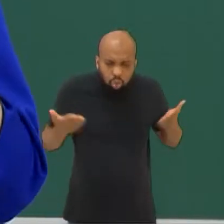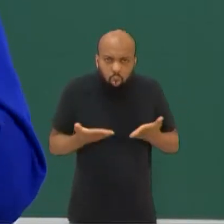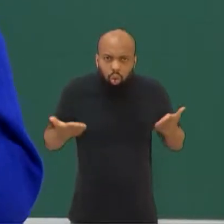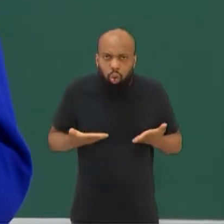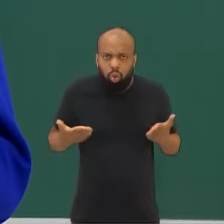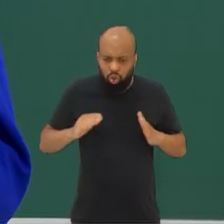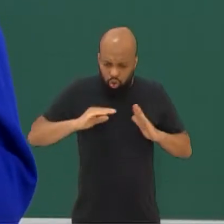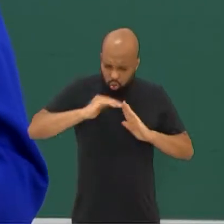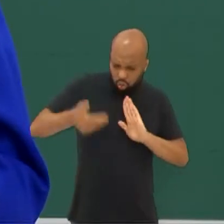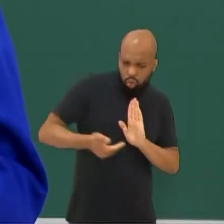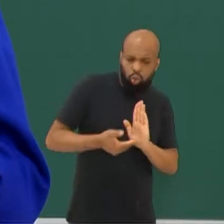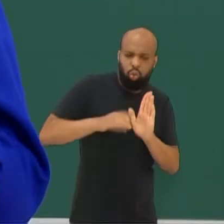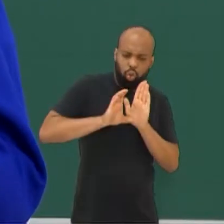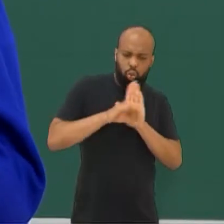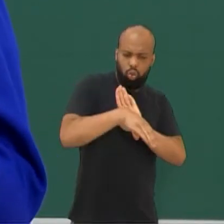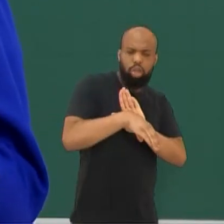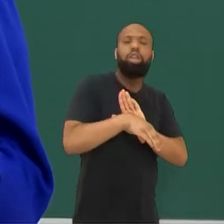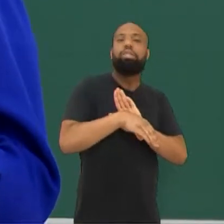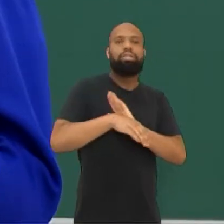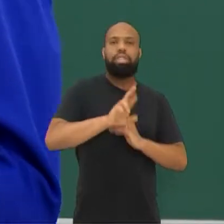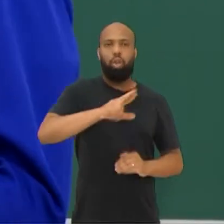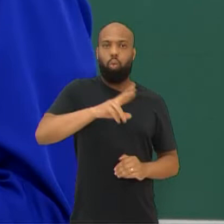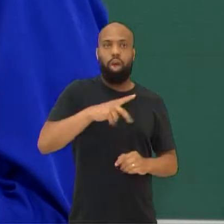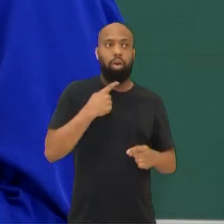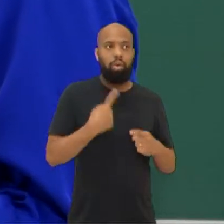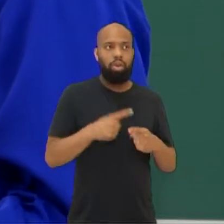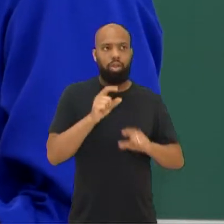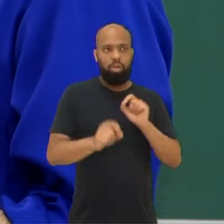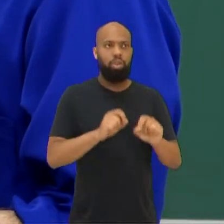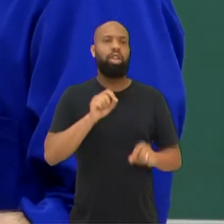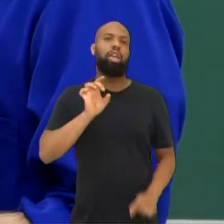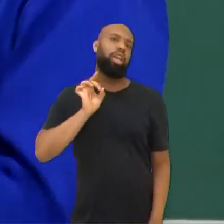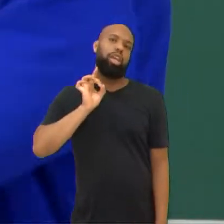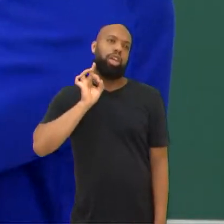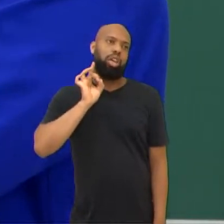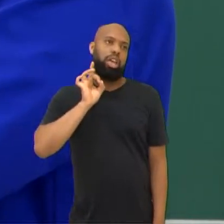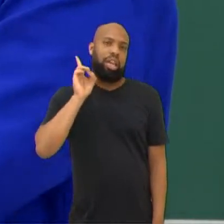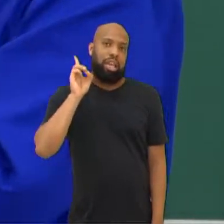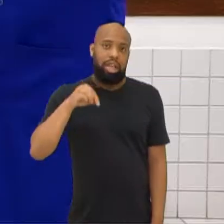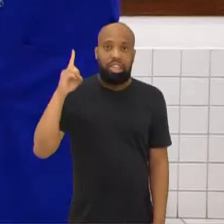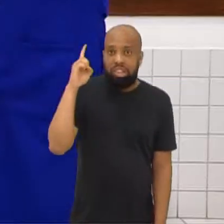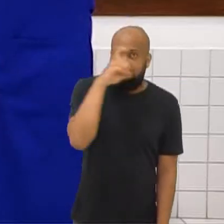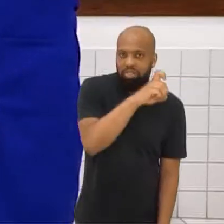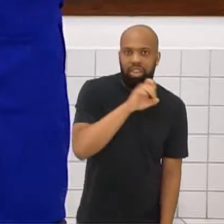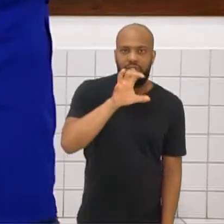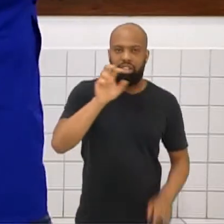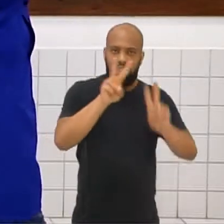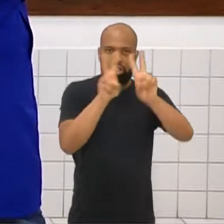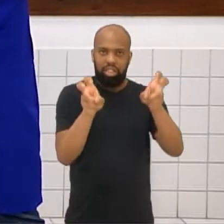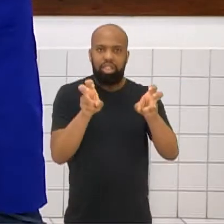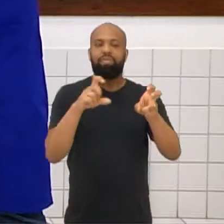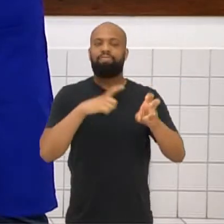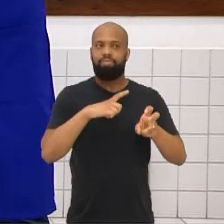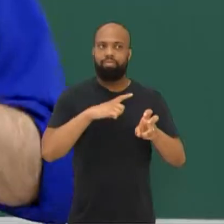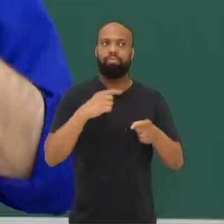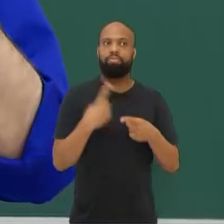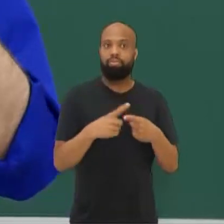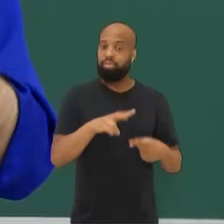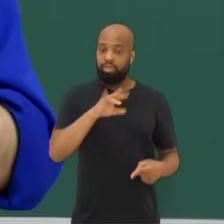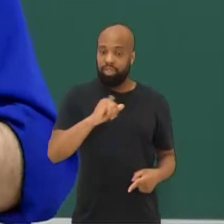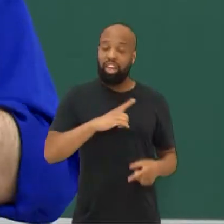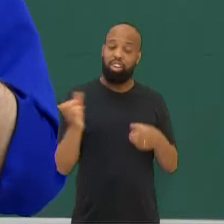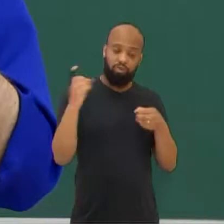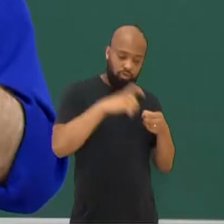aqui todos os conceitos, porque essa é difícil, né, professor? É um pouquinho complexo. A gente vai ter